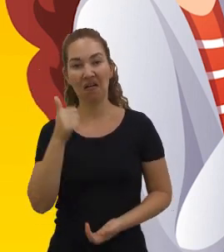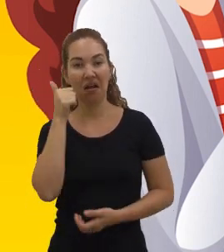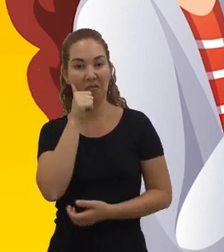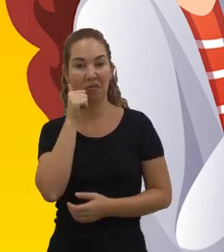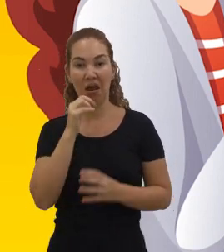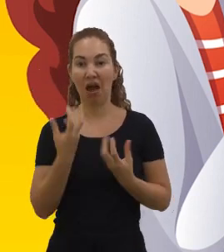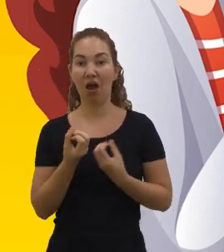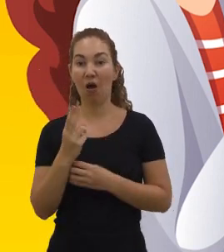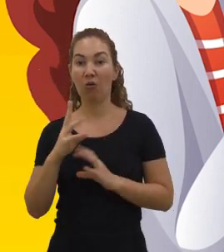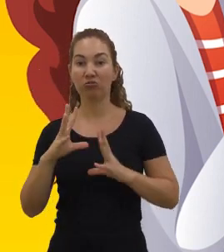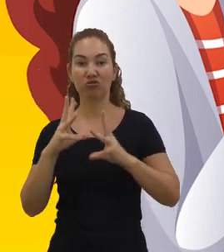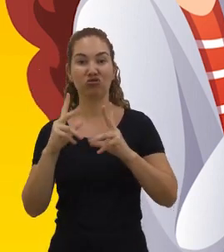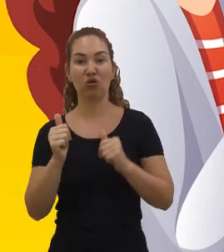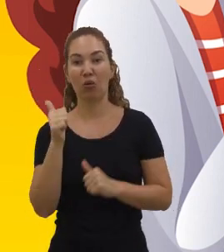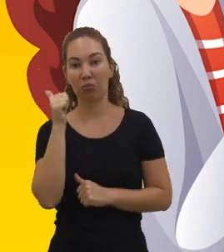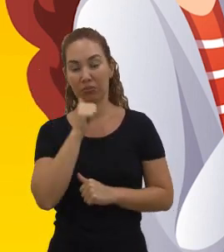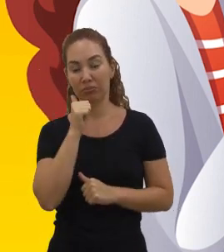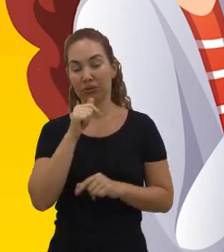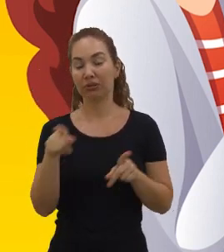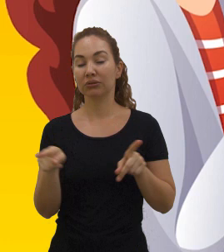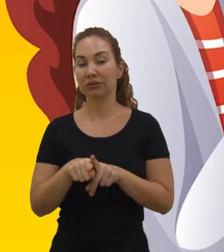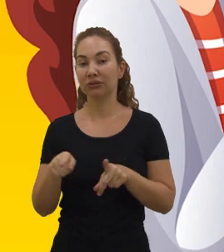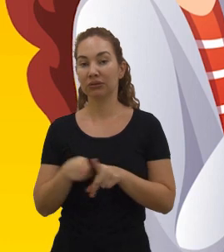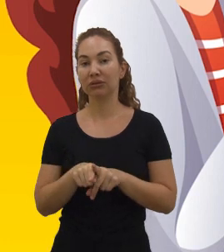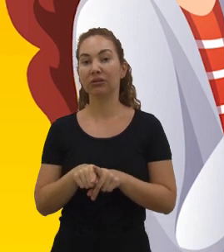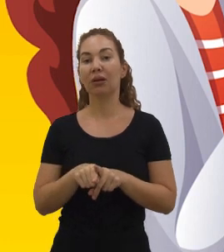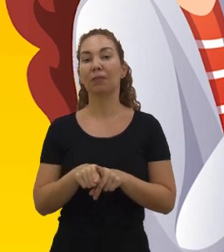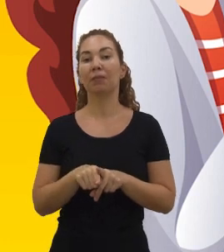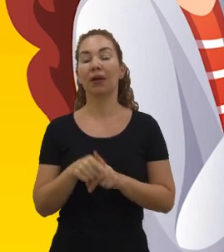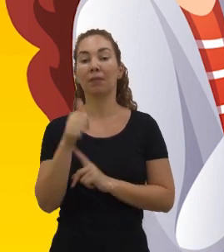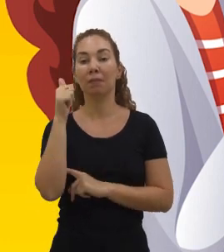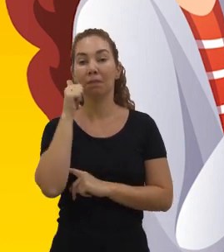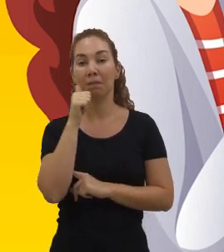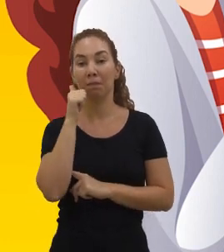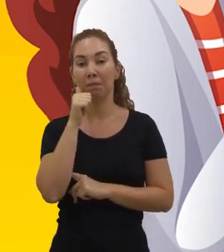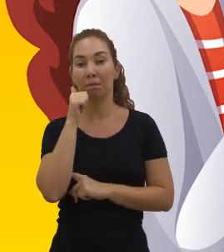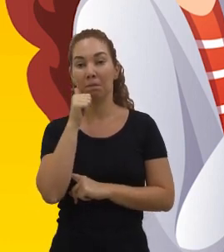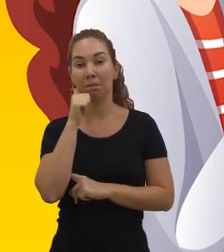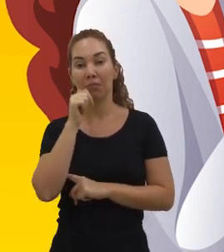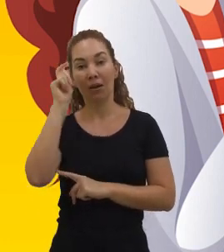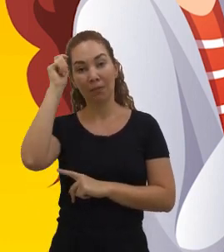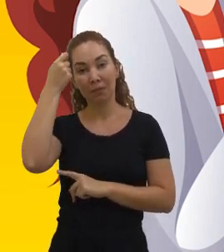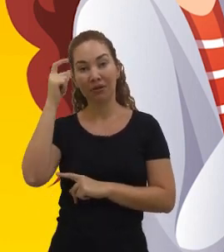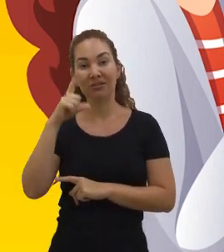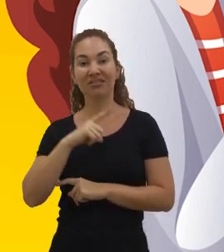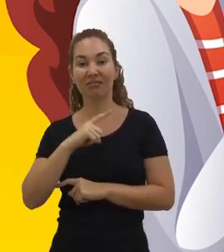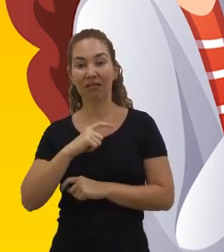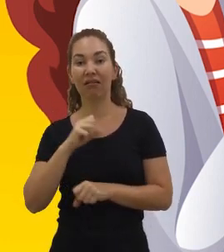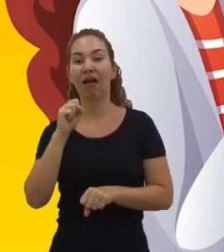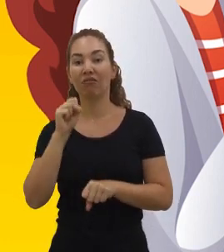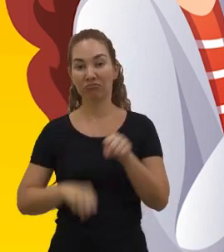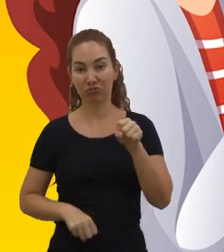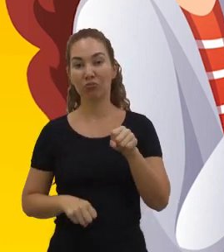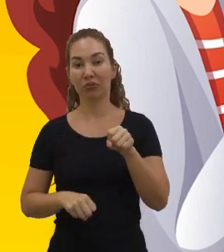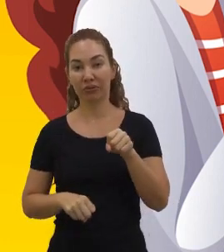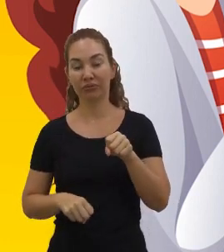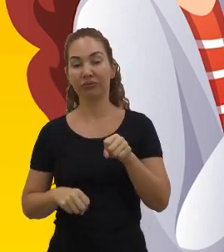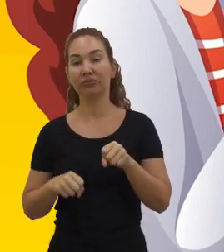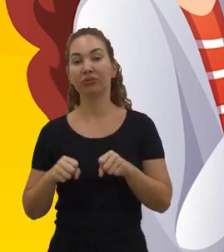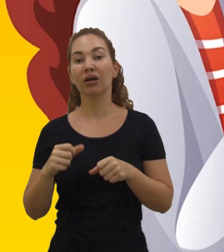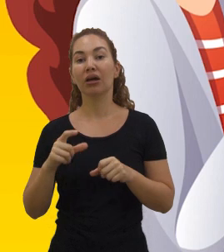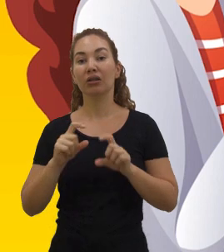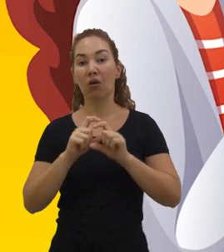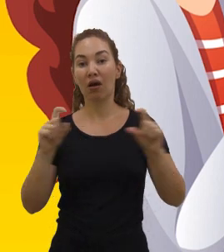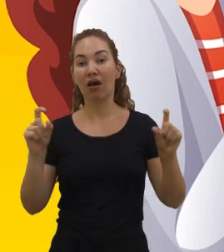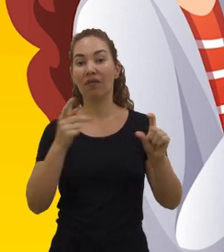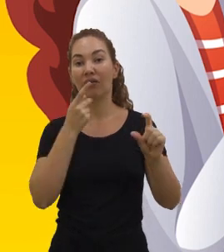mundo, e relembra o tratamento das mulheres escravizadas que eram seguidamente assediadas e estupradas, né? A frase deixa